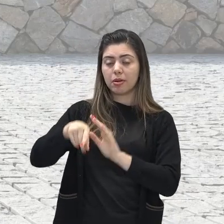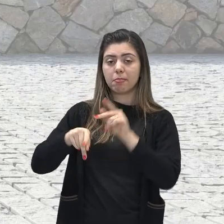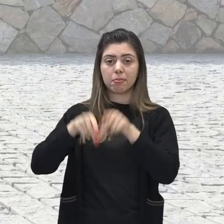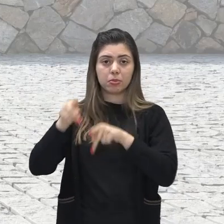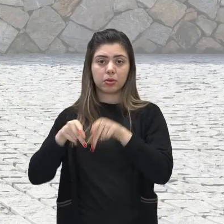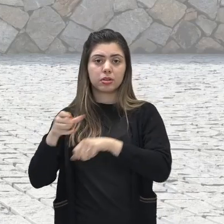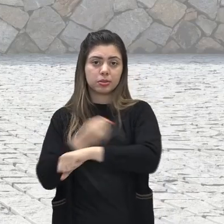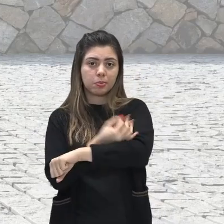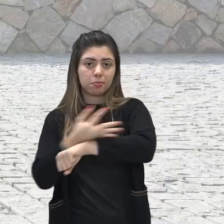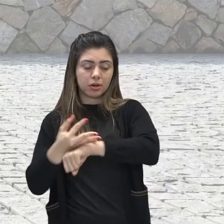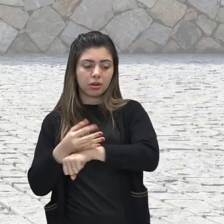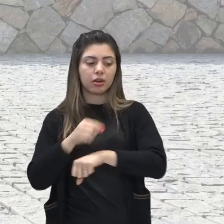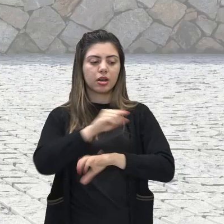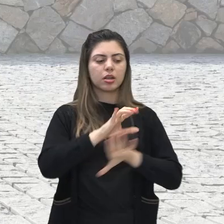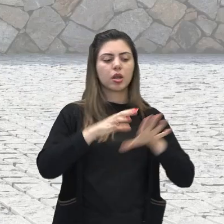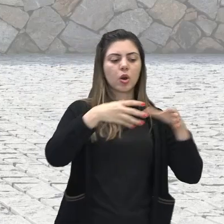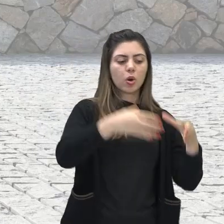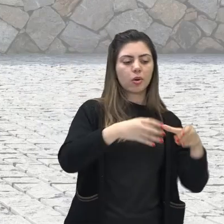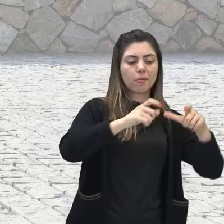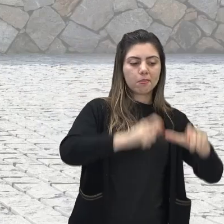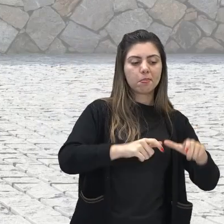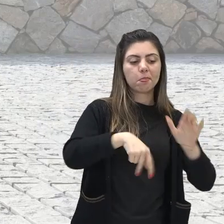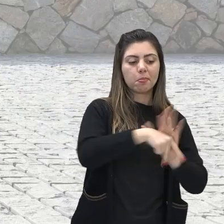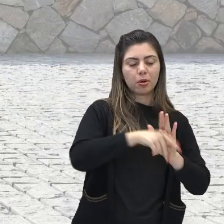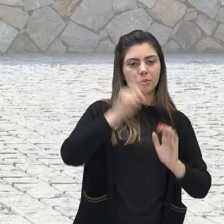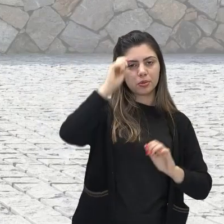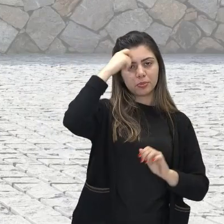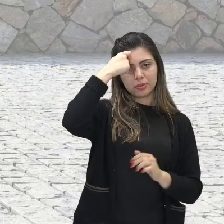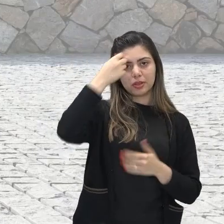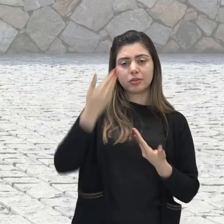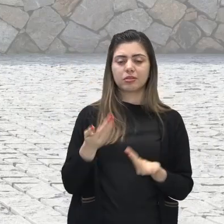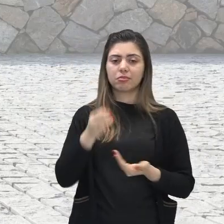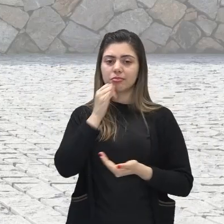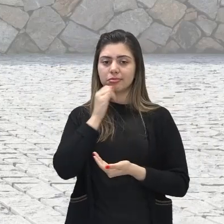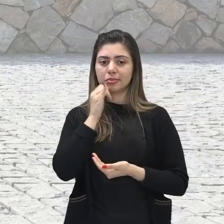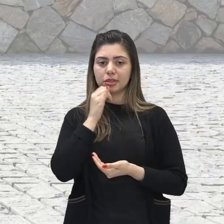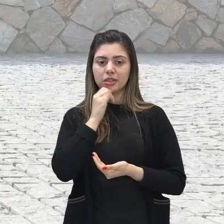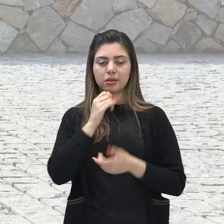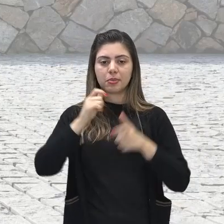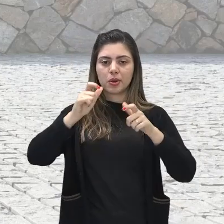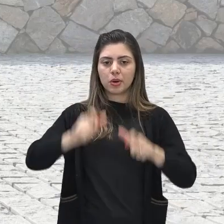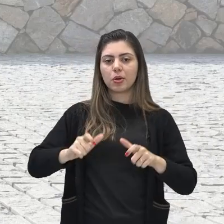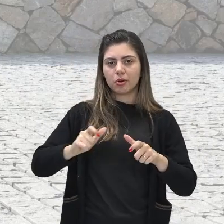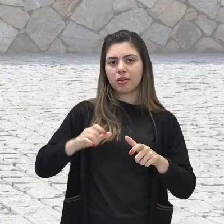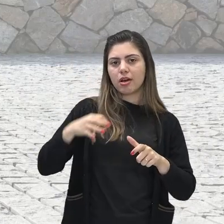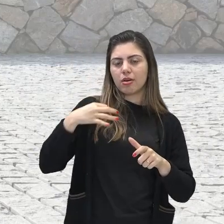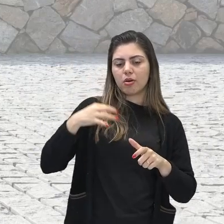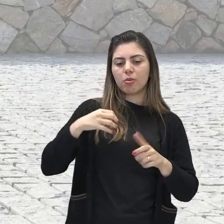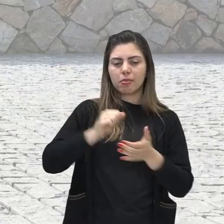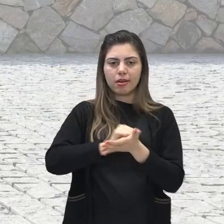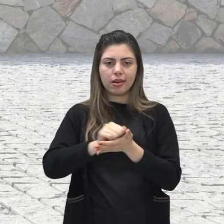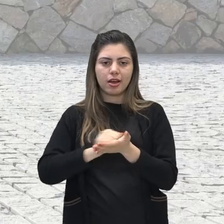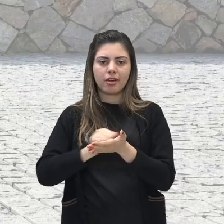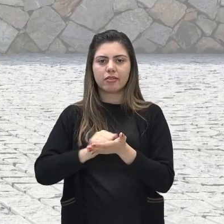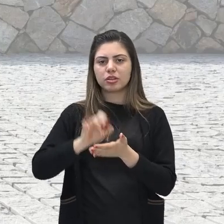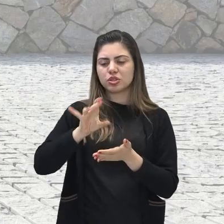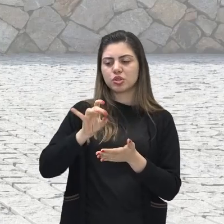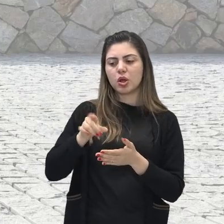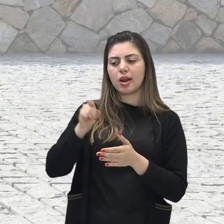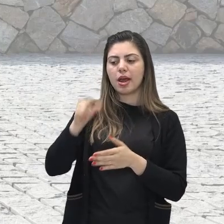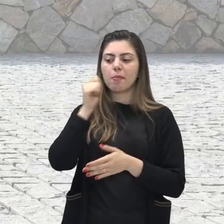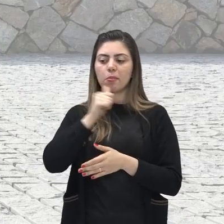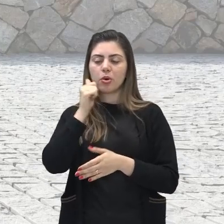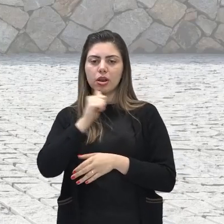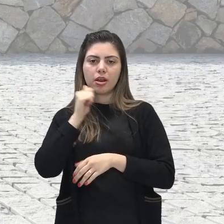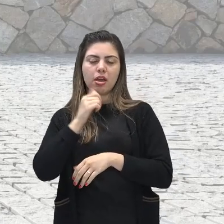pessoas brancas e circulações de pessoas negras, como, por exemplo, lavanderias só para pessoas brancas, ruas que só pessoas